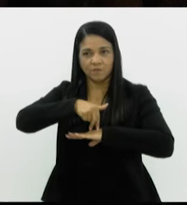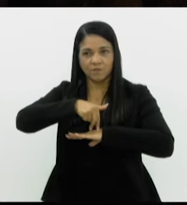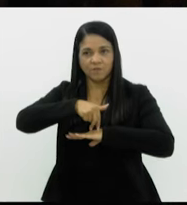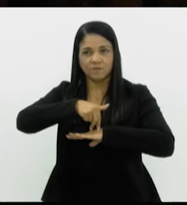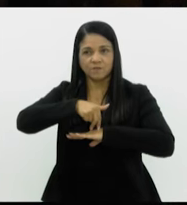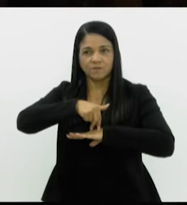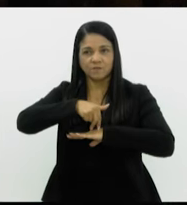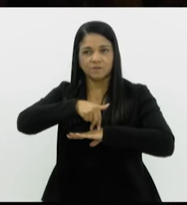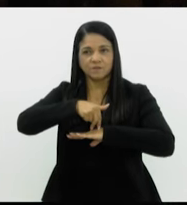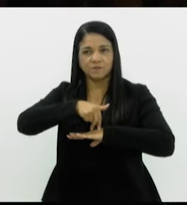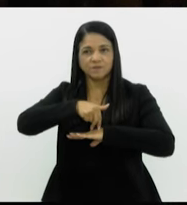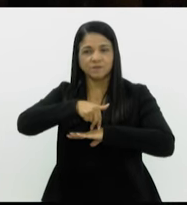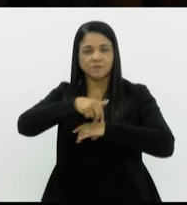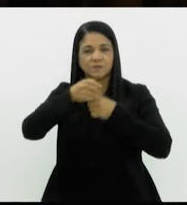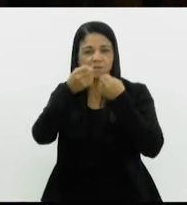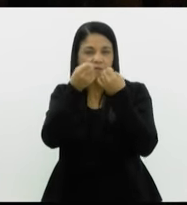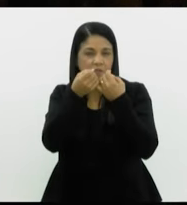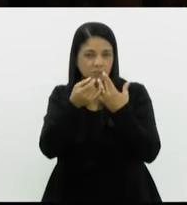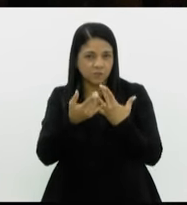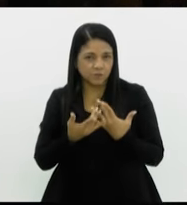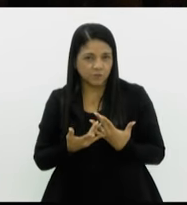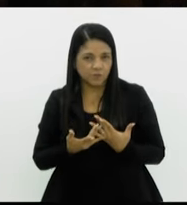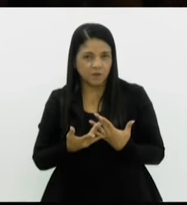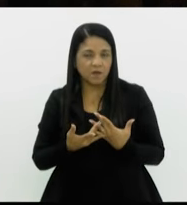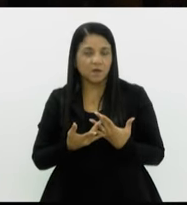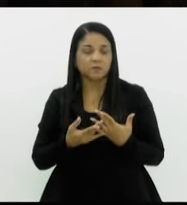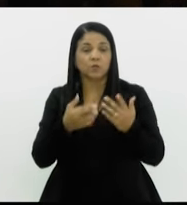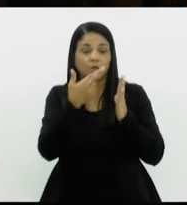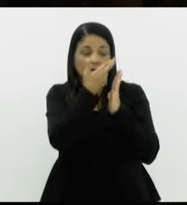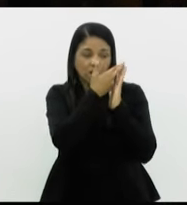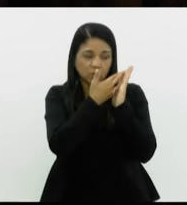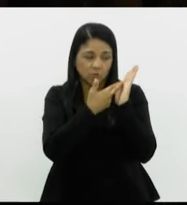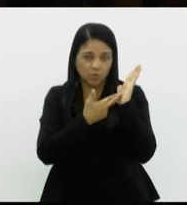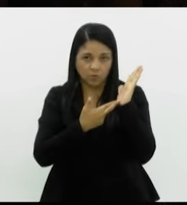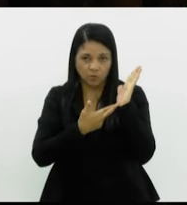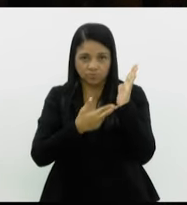para dar algumas pinceladas a respeito do nosso relatório